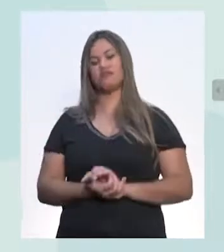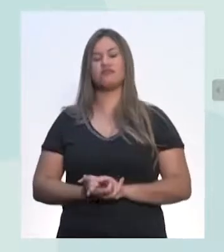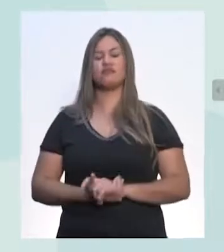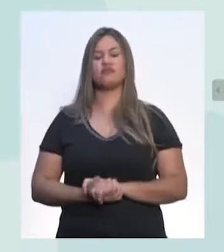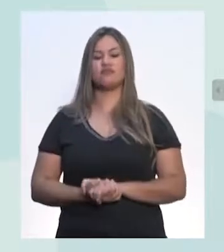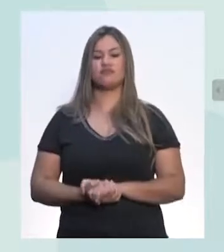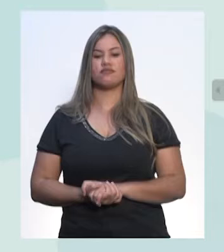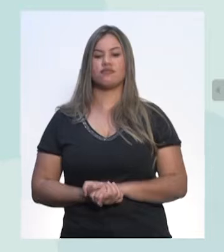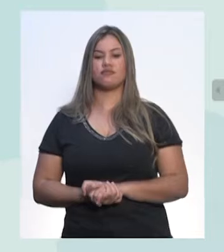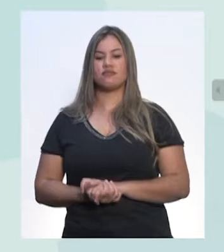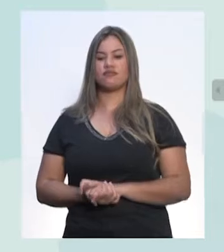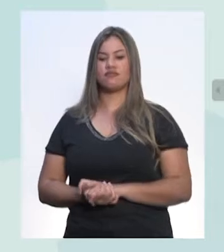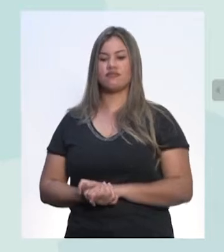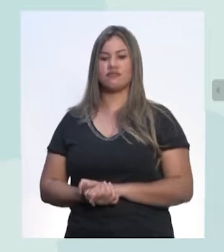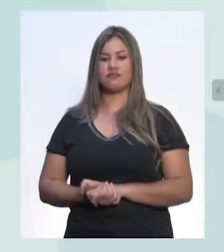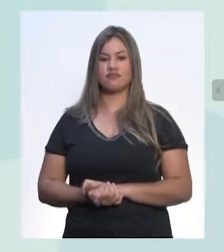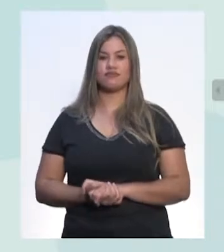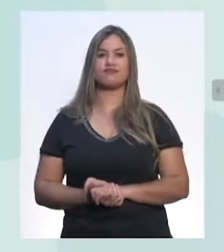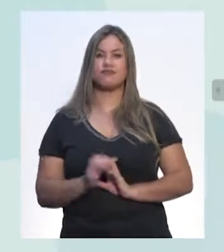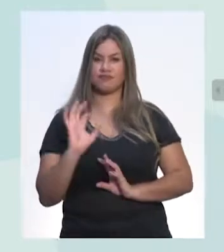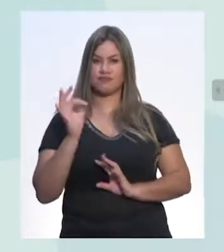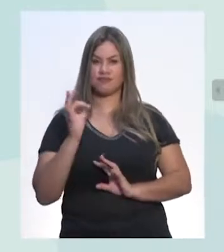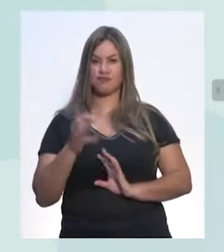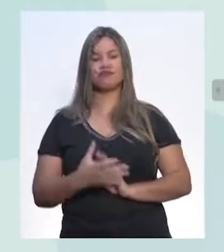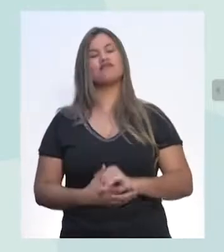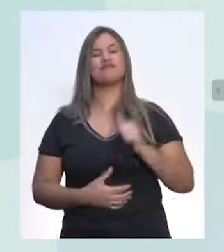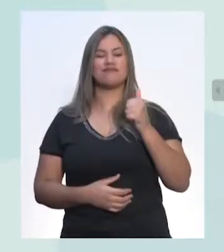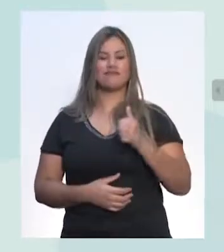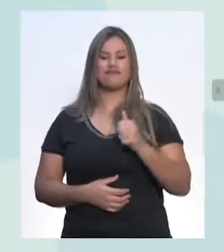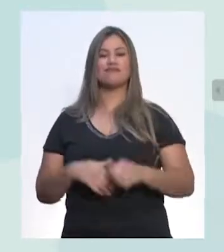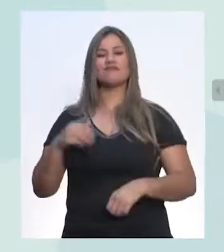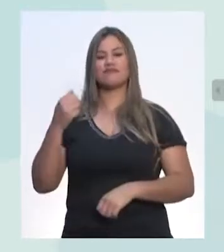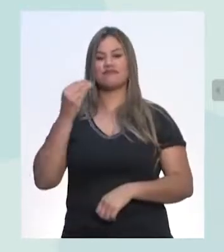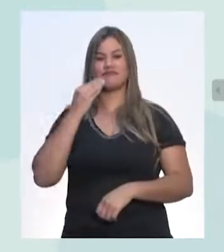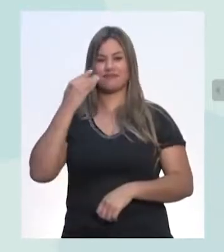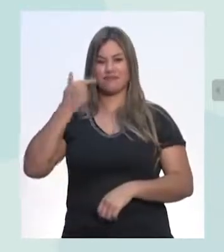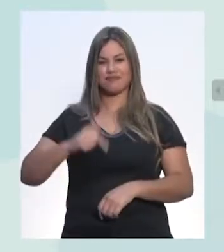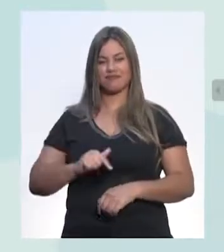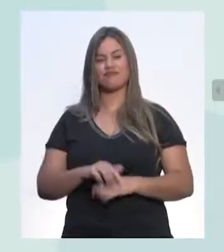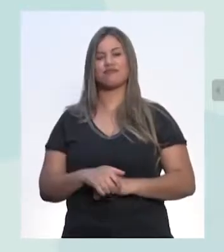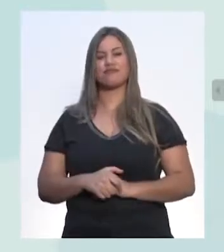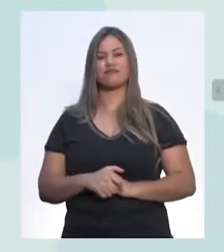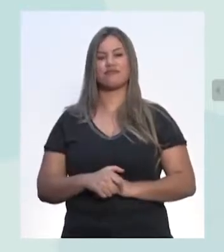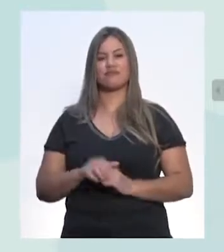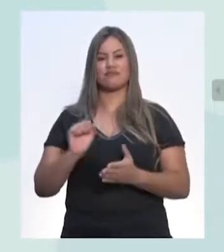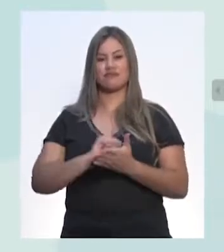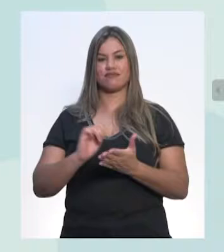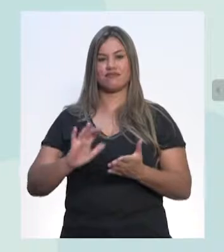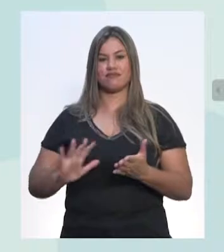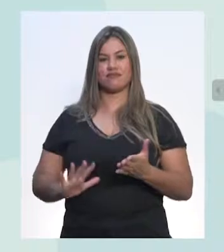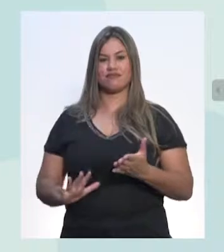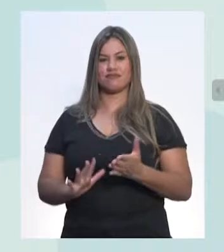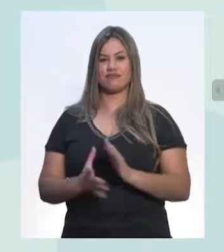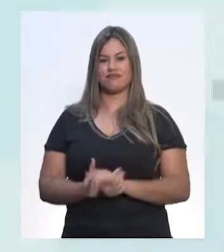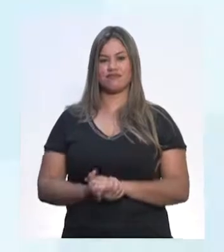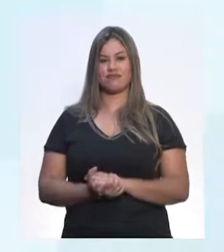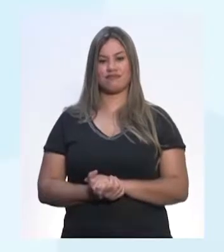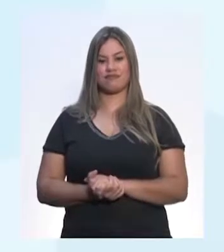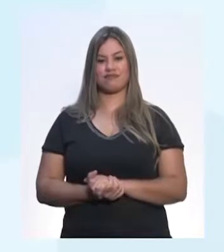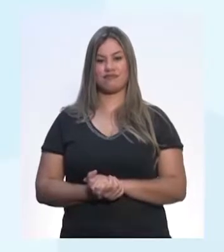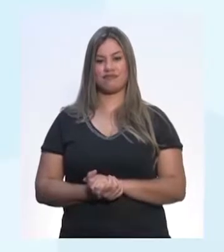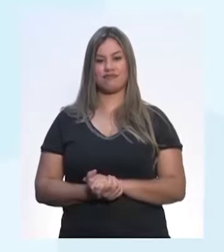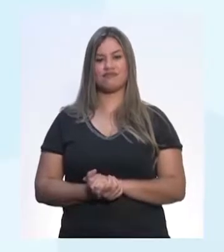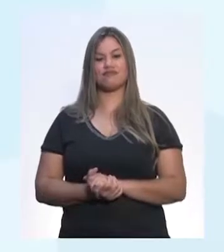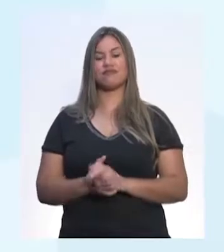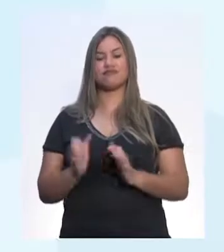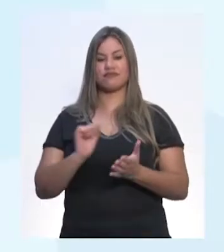largura. É essa a ideia, certo? Beleza. Vamos tentar mais uma? Bora. Olha a atividade que vai aparecer na tela para vocês.